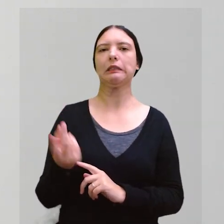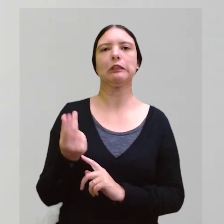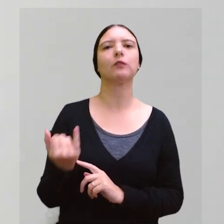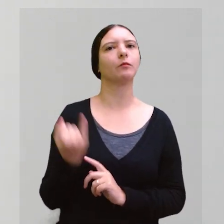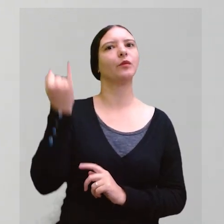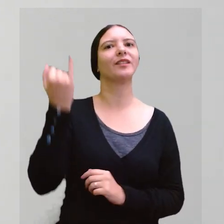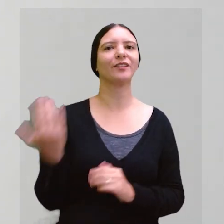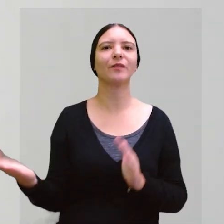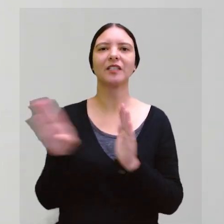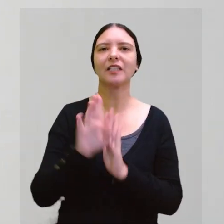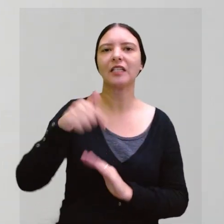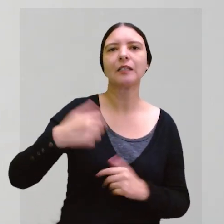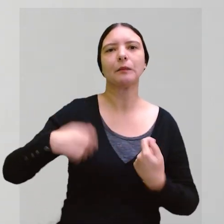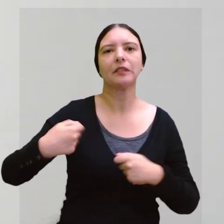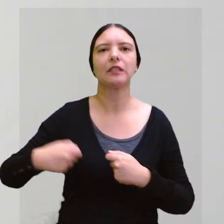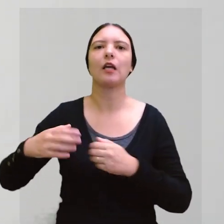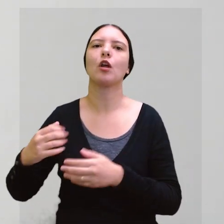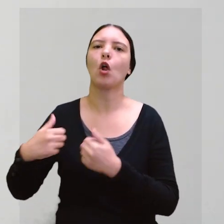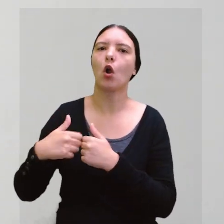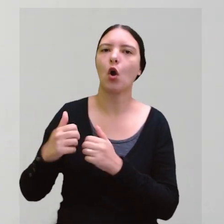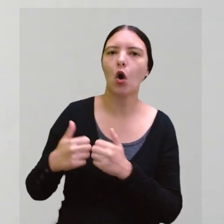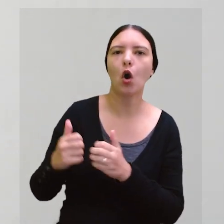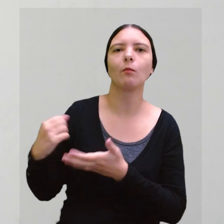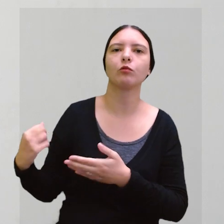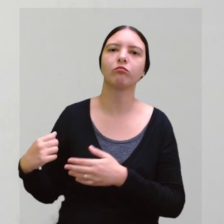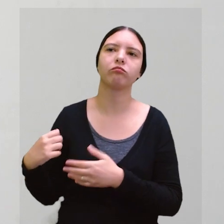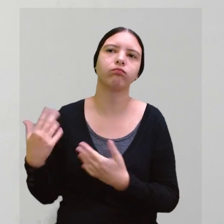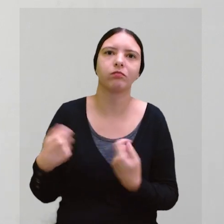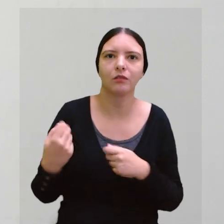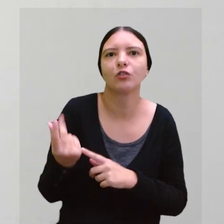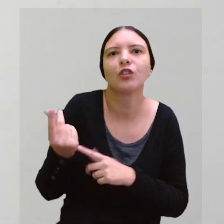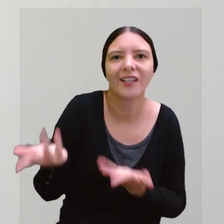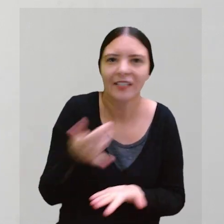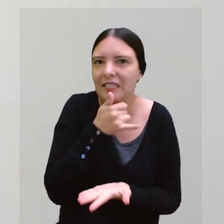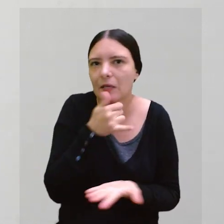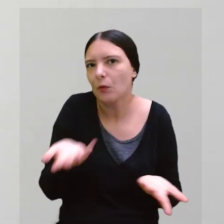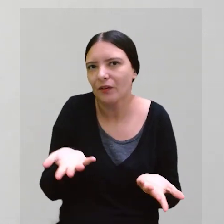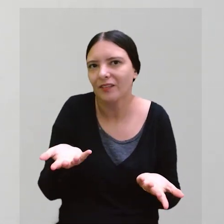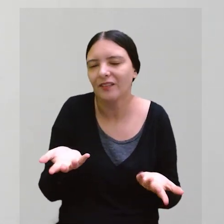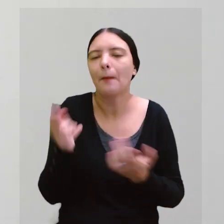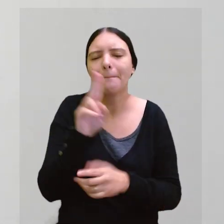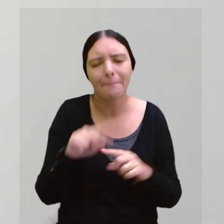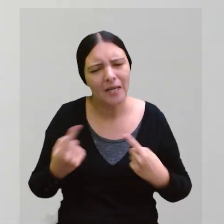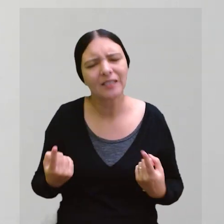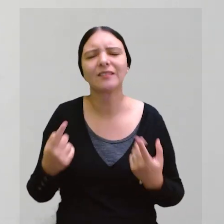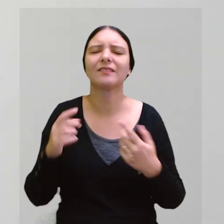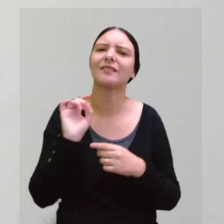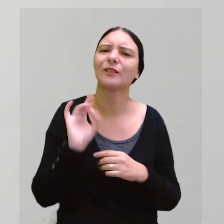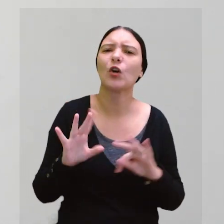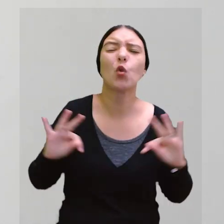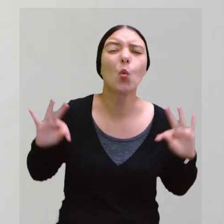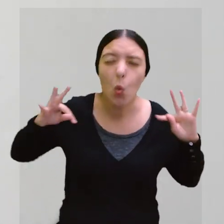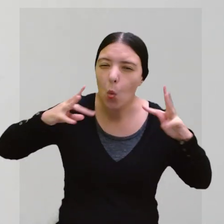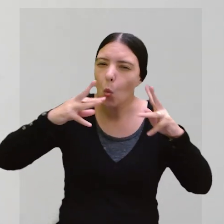dele. Inclusive, para chegar aqui, eu precisei de me deslocar, precisei de dinheiro para isso. Mas, em alguma medida, tem necessidade que não passa, que não